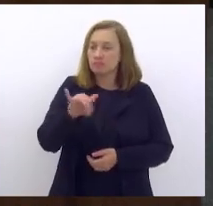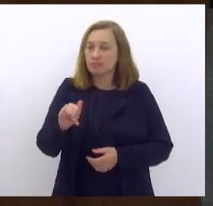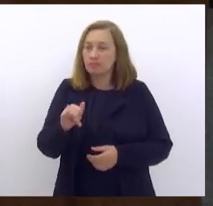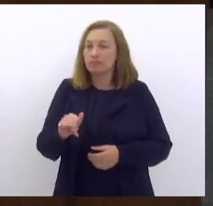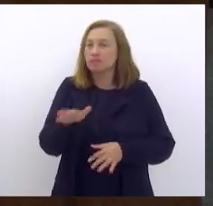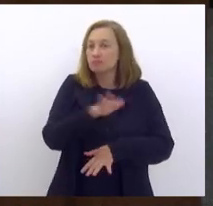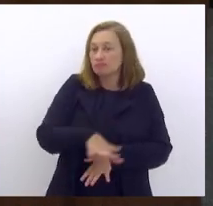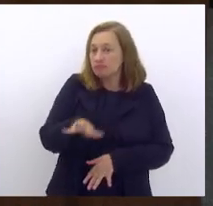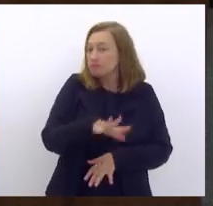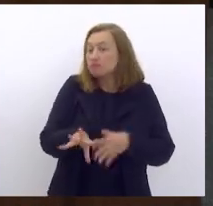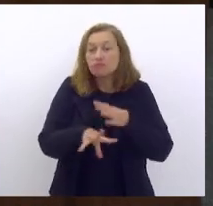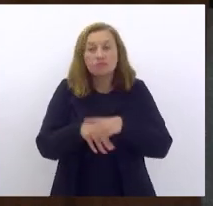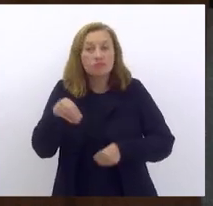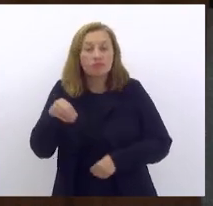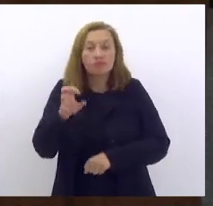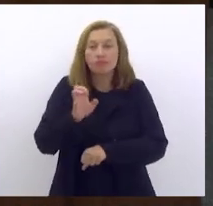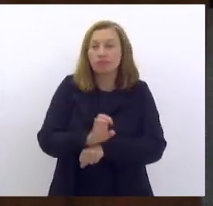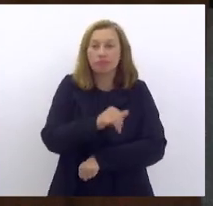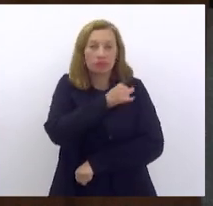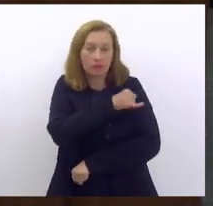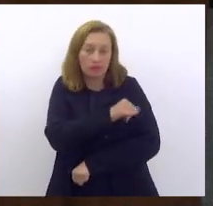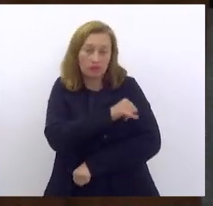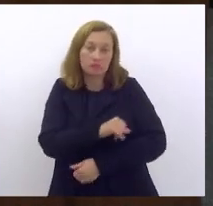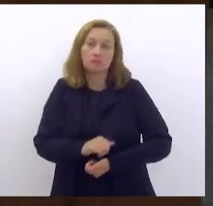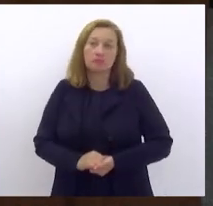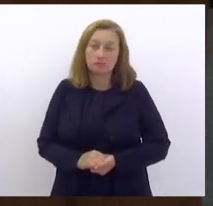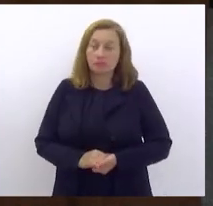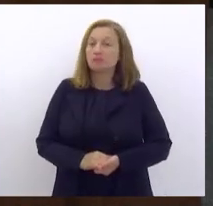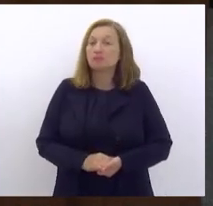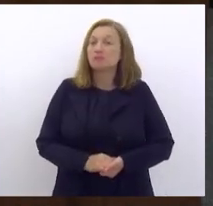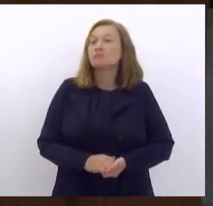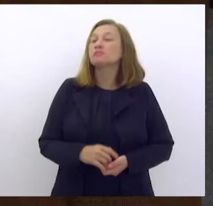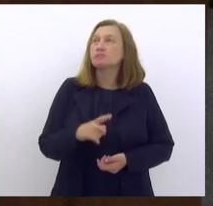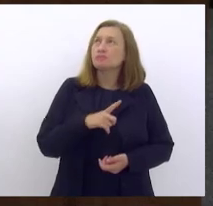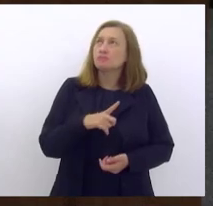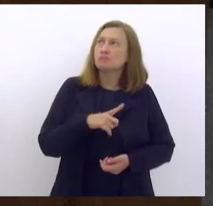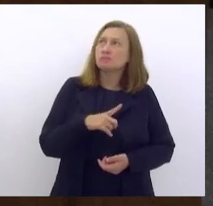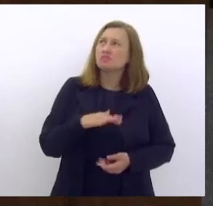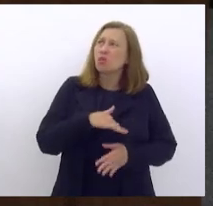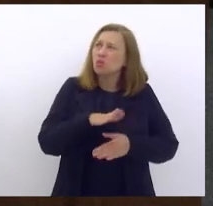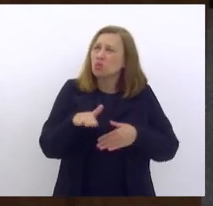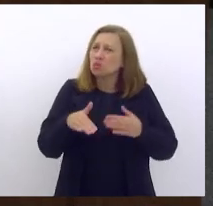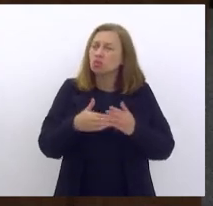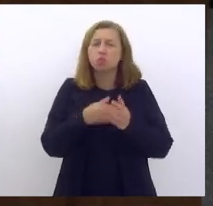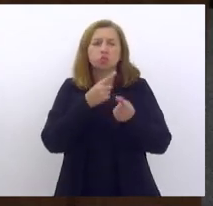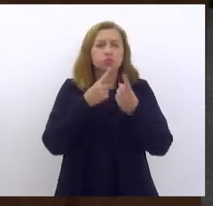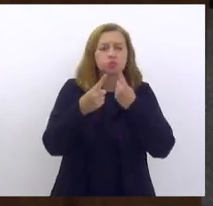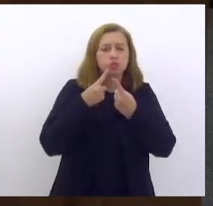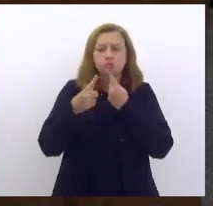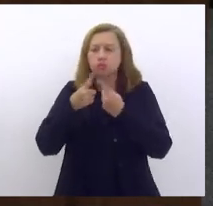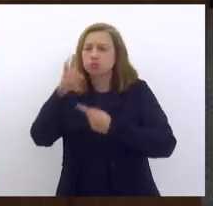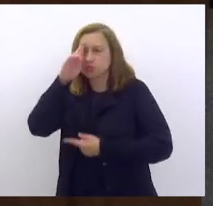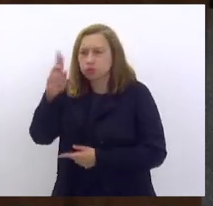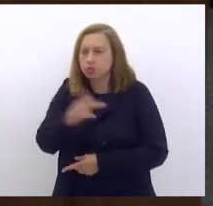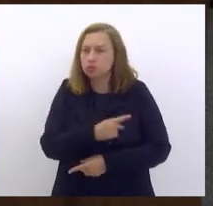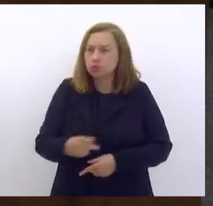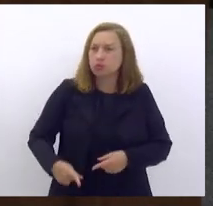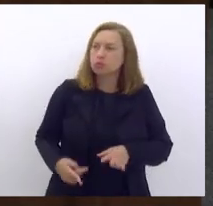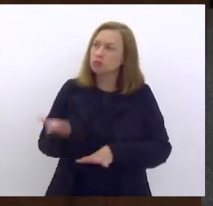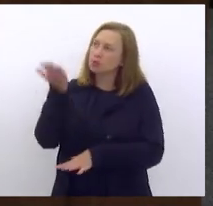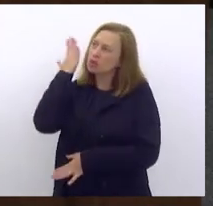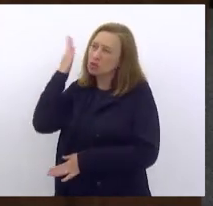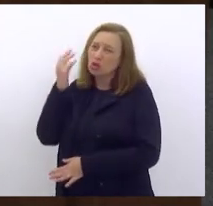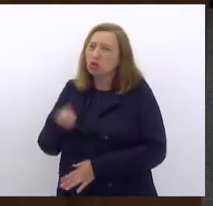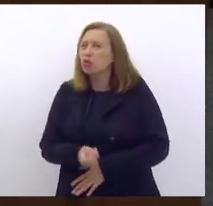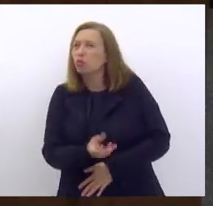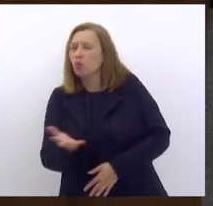crianças desaparecidas no âmbito do Estado. E a gente teve ali todo um debate, senhor presidente, à época, do quanto